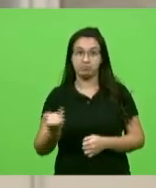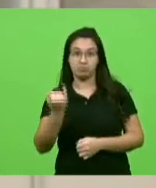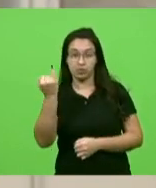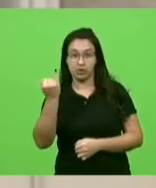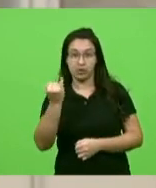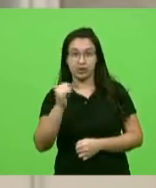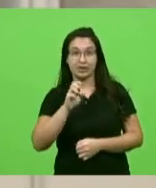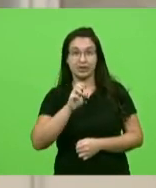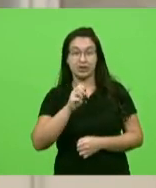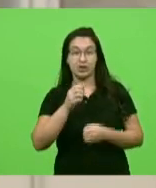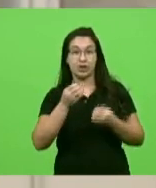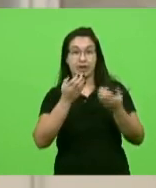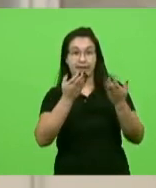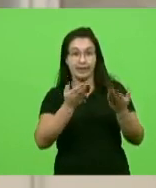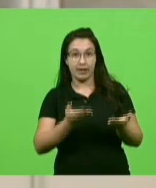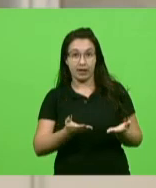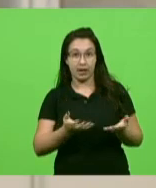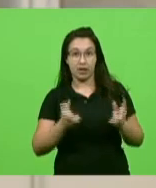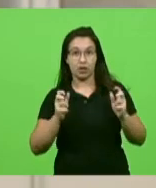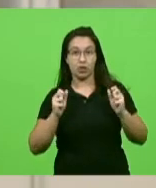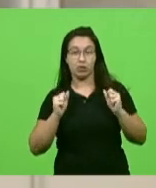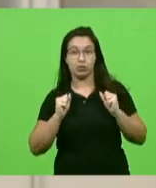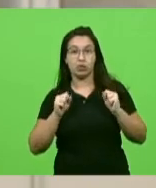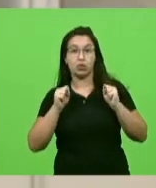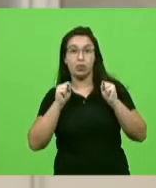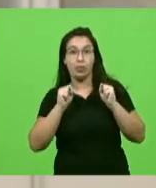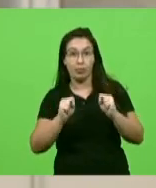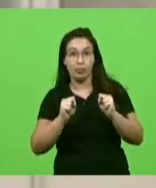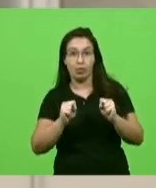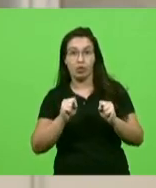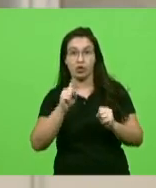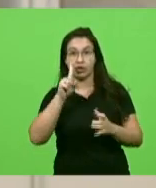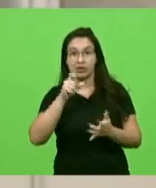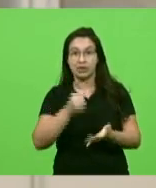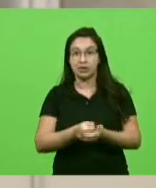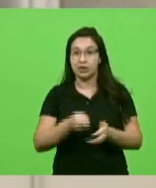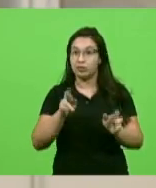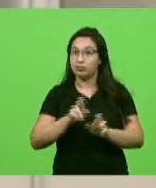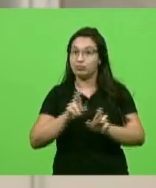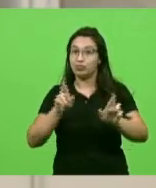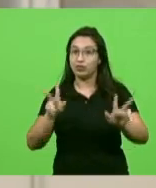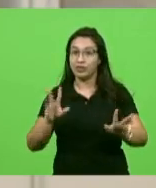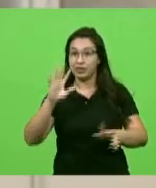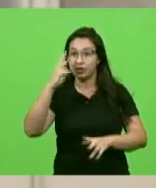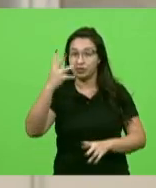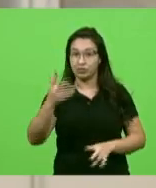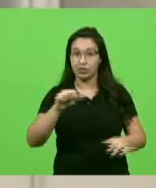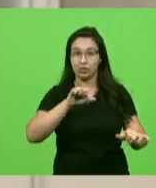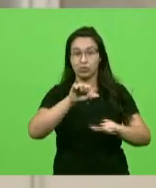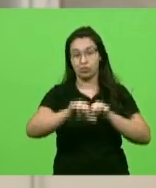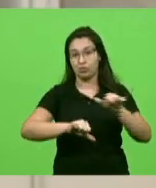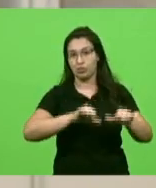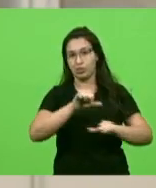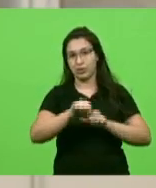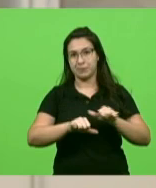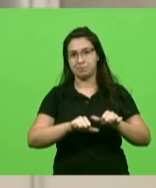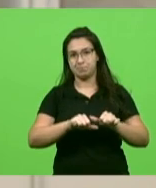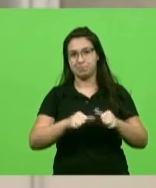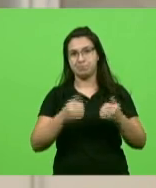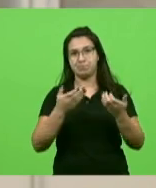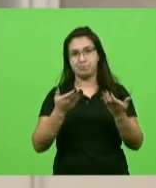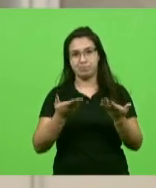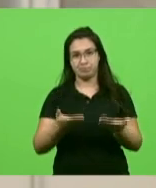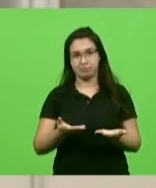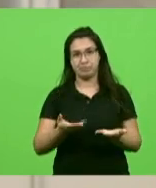quando o omitente devia e podia agir para evitar o resultado colocando-se na